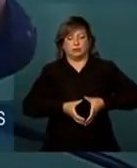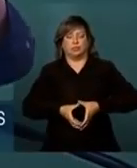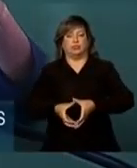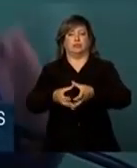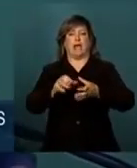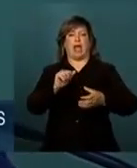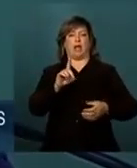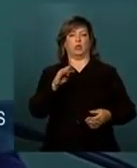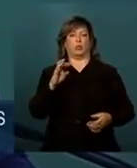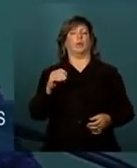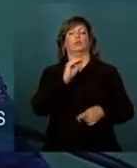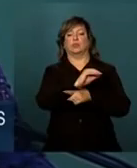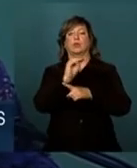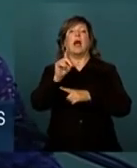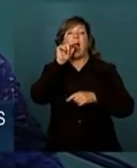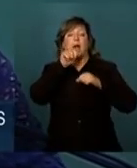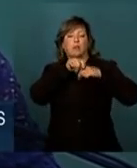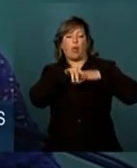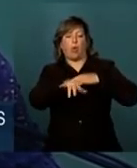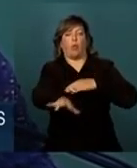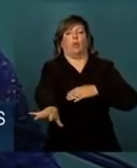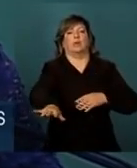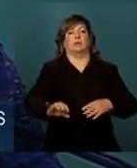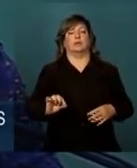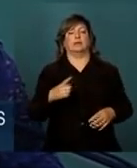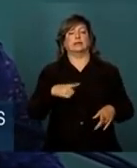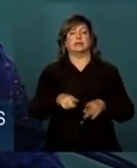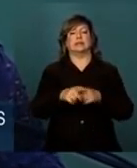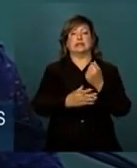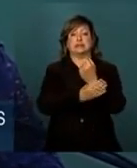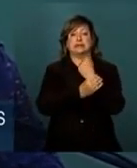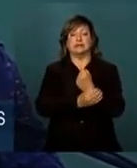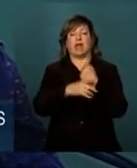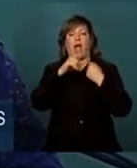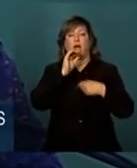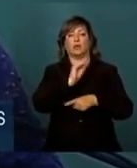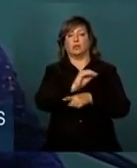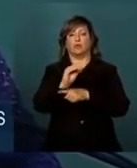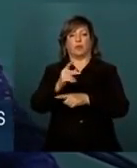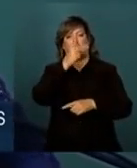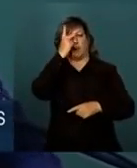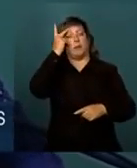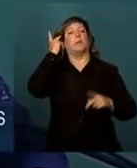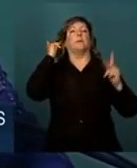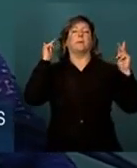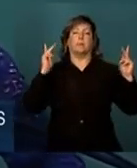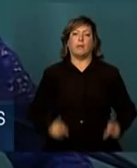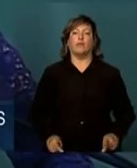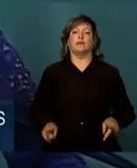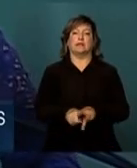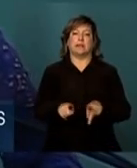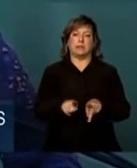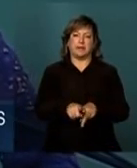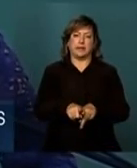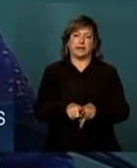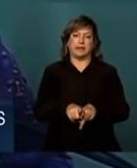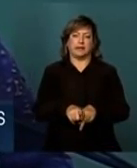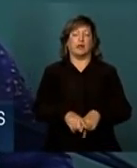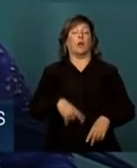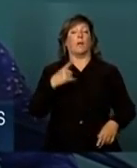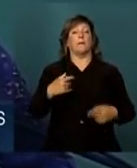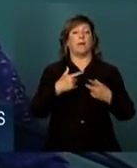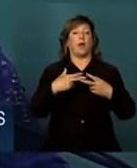que garantam água e garantam segurança hídrica para a população. E também, uma coisa que